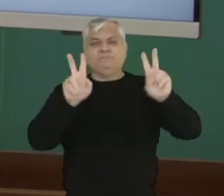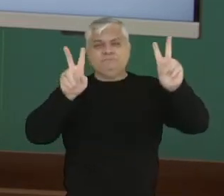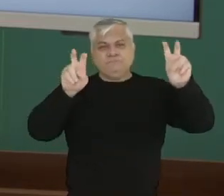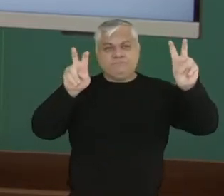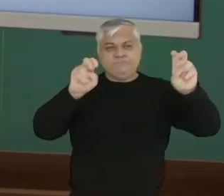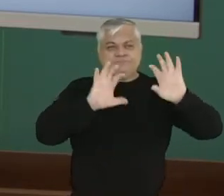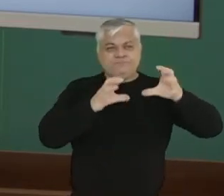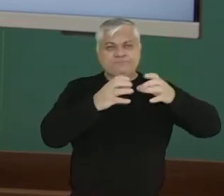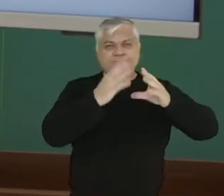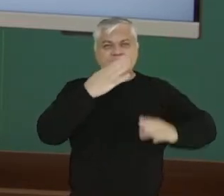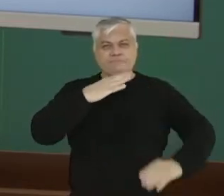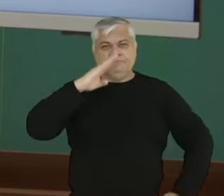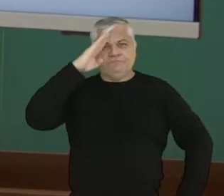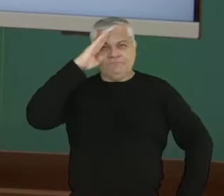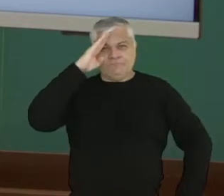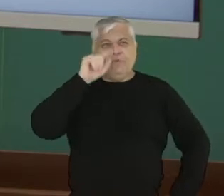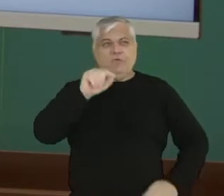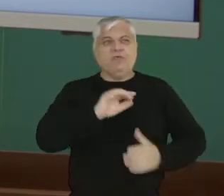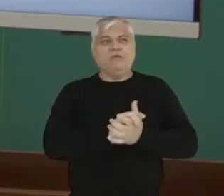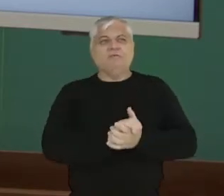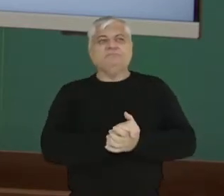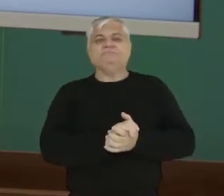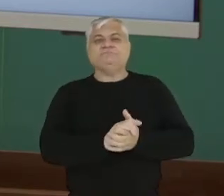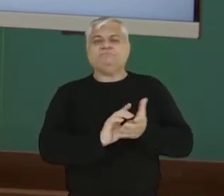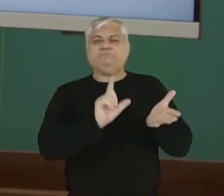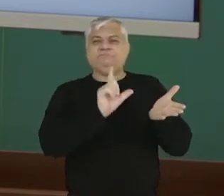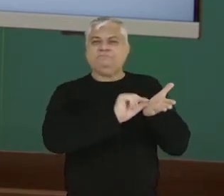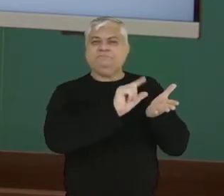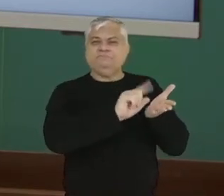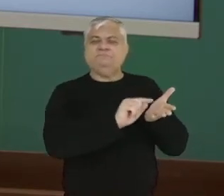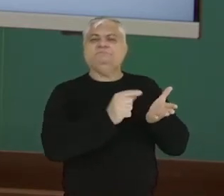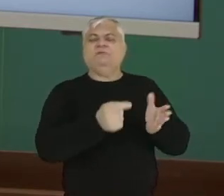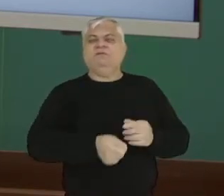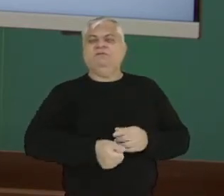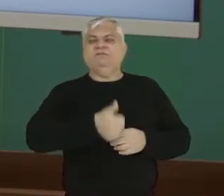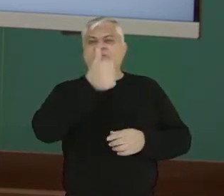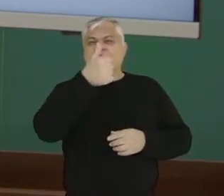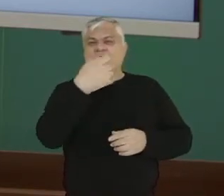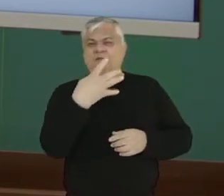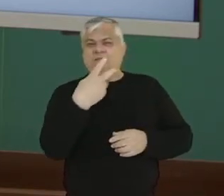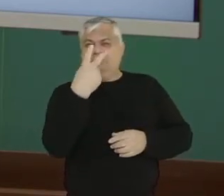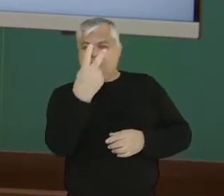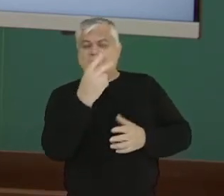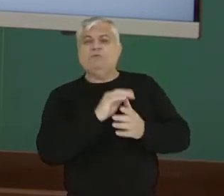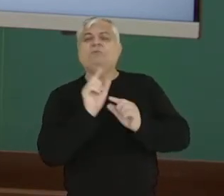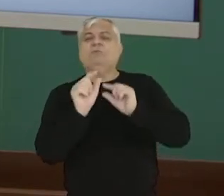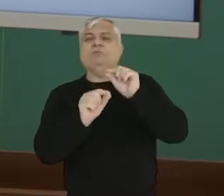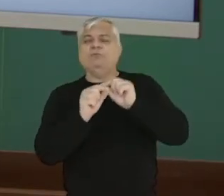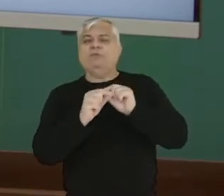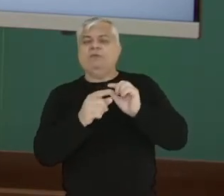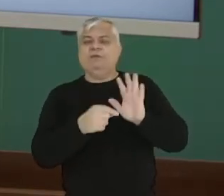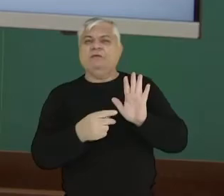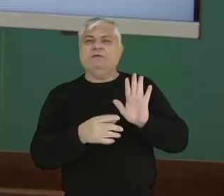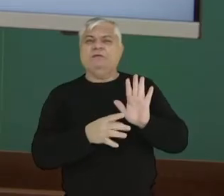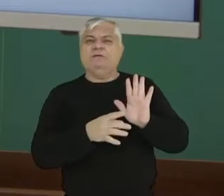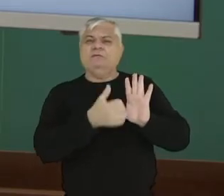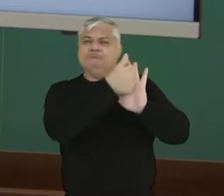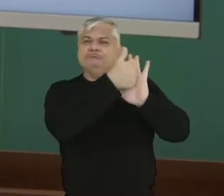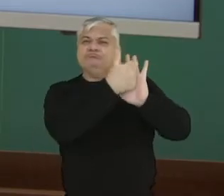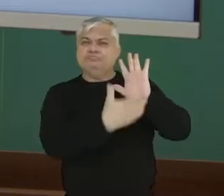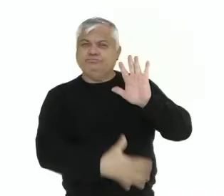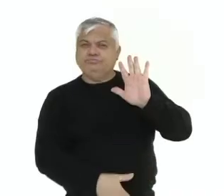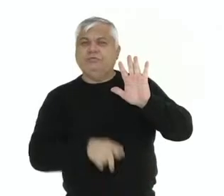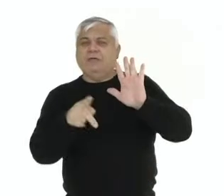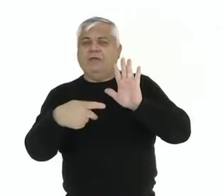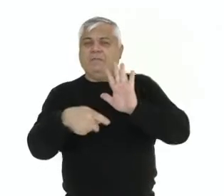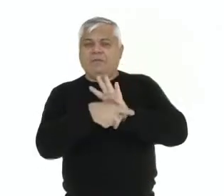Armadas, especificamente, né, no artigo 142, estabelece que as Forças Armadas são constituídas pela